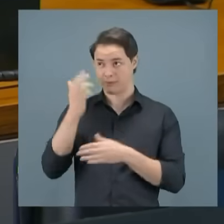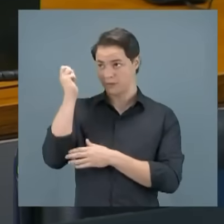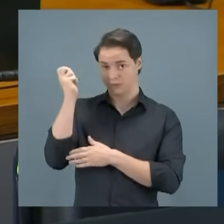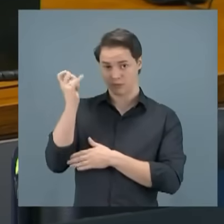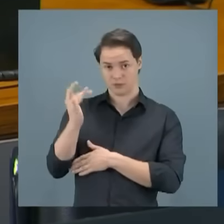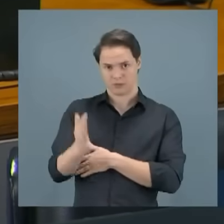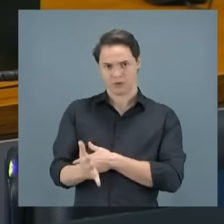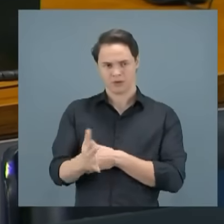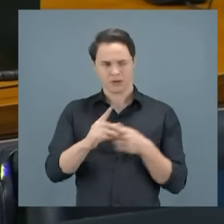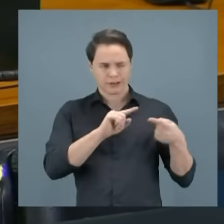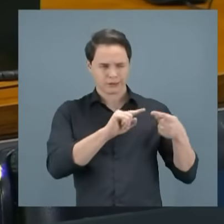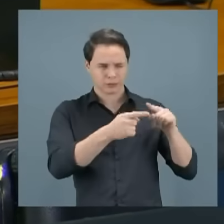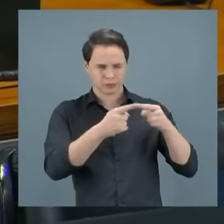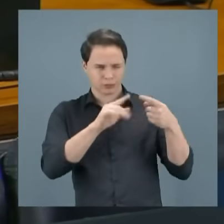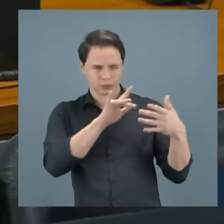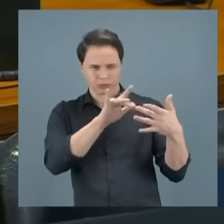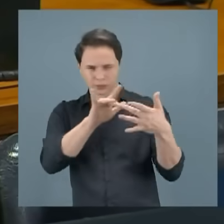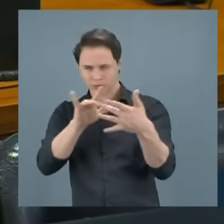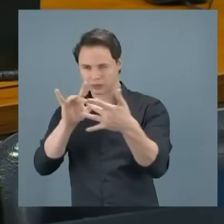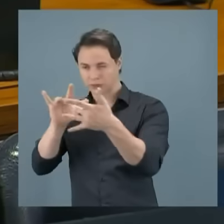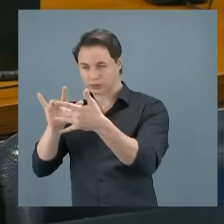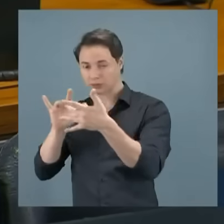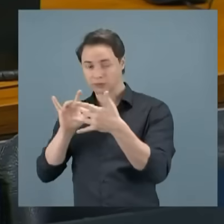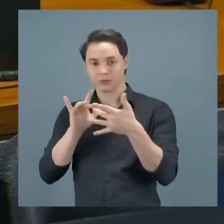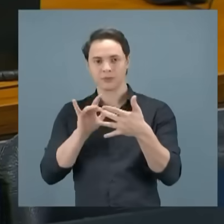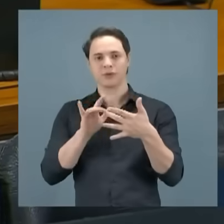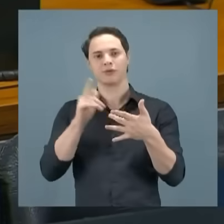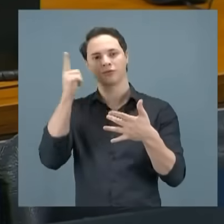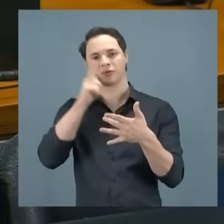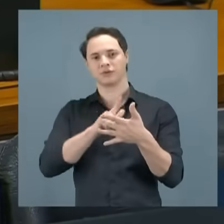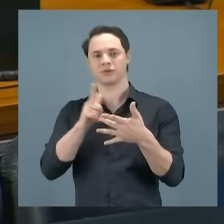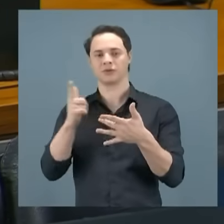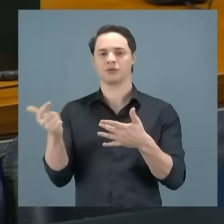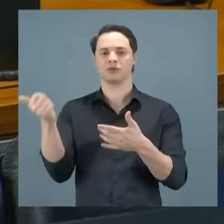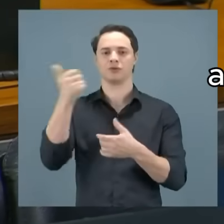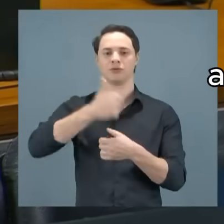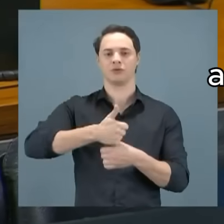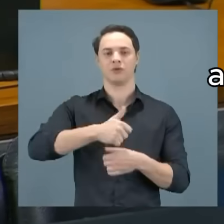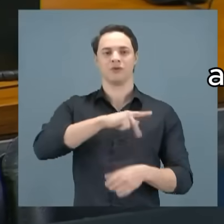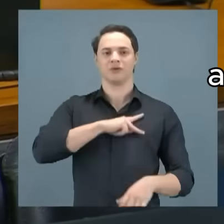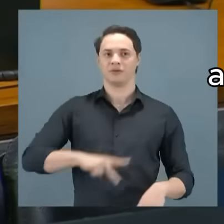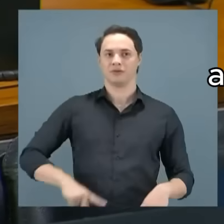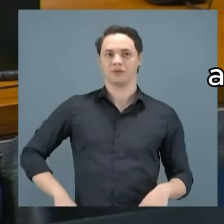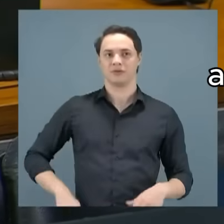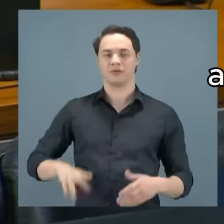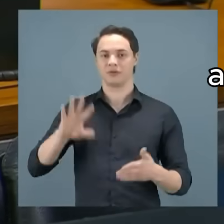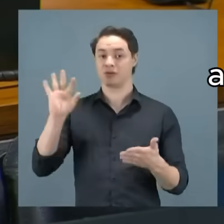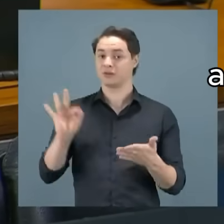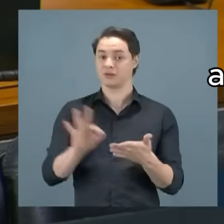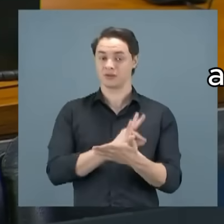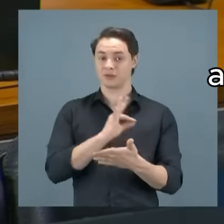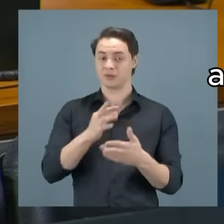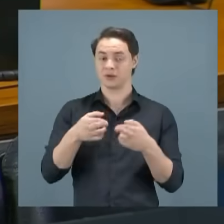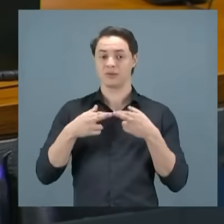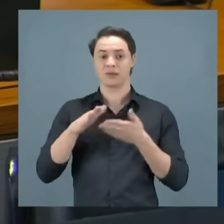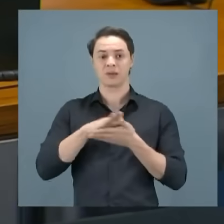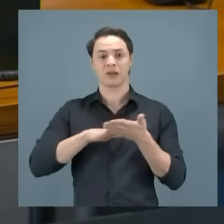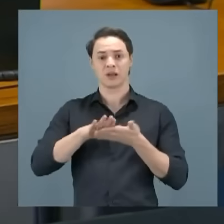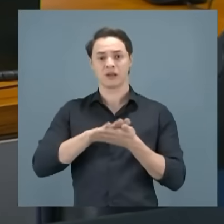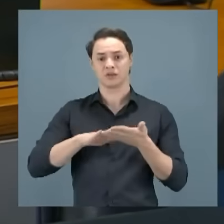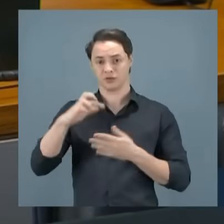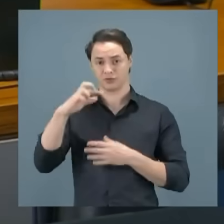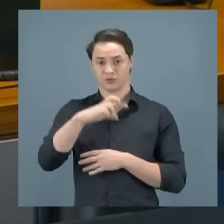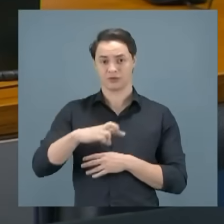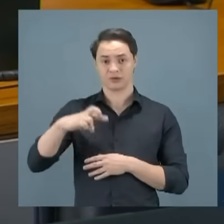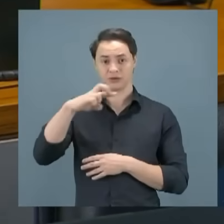todas as articulações para que os senhores pudessem sentar, porque os senhores assinaram o requerimento de investigação